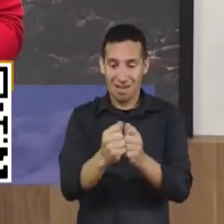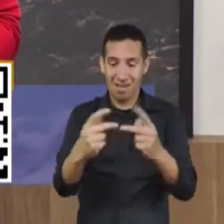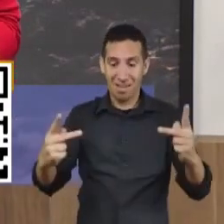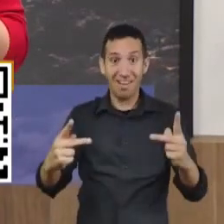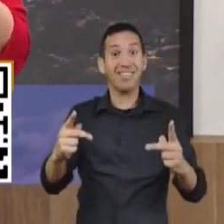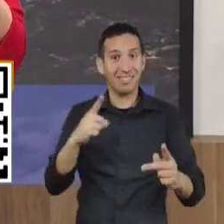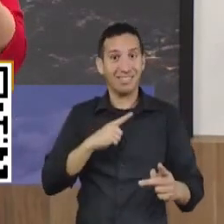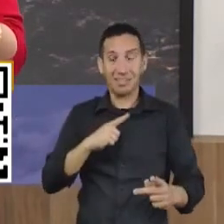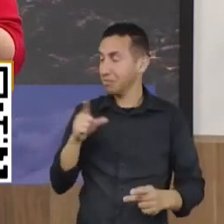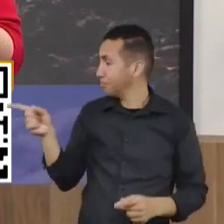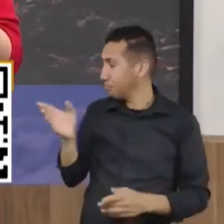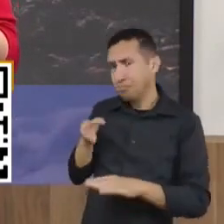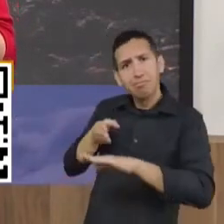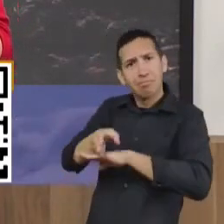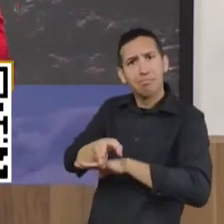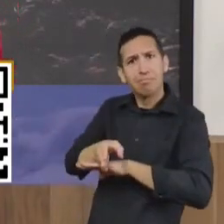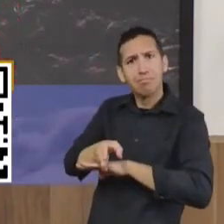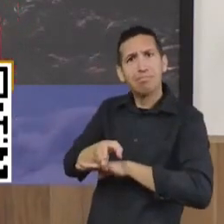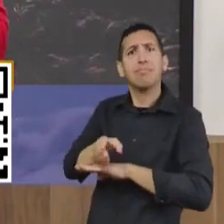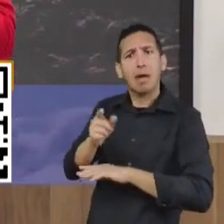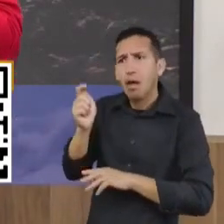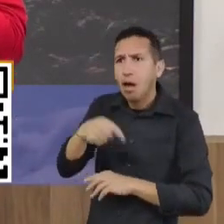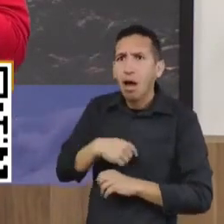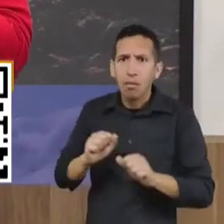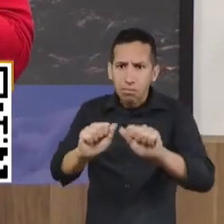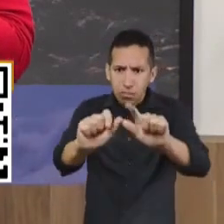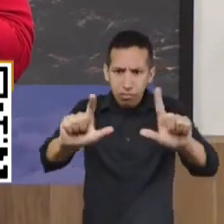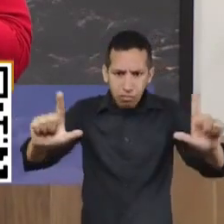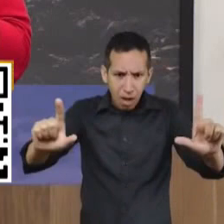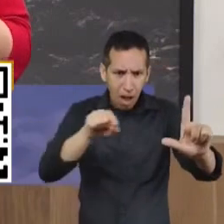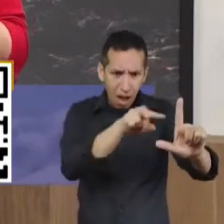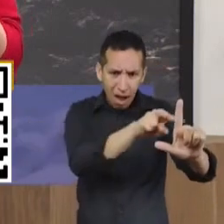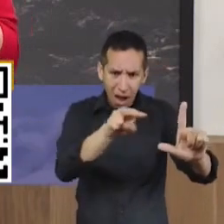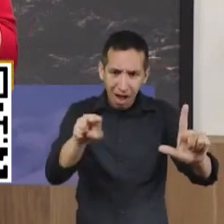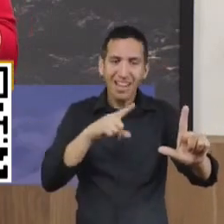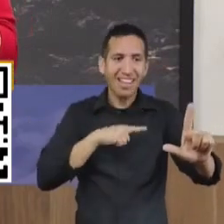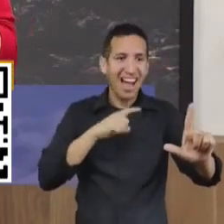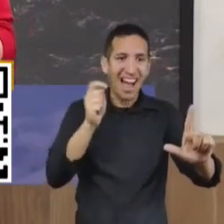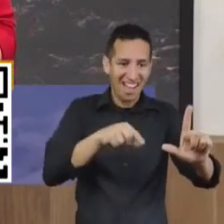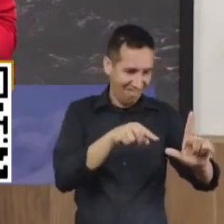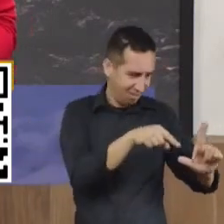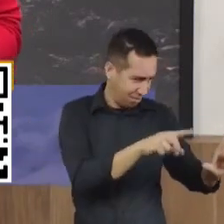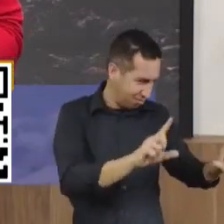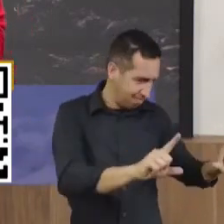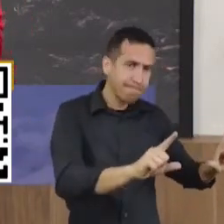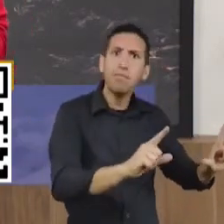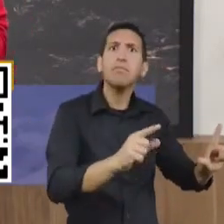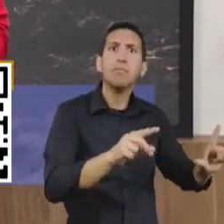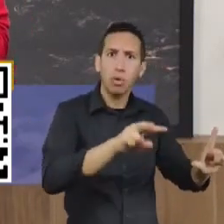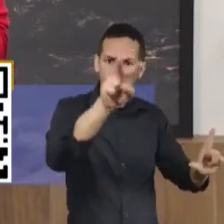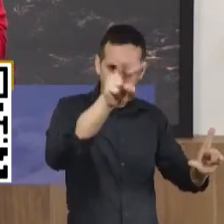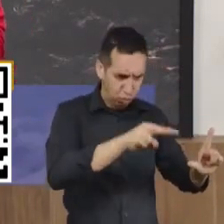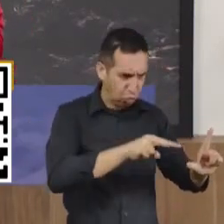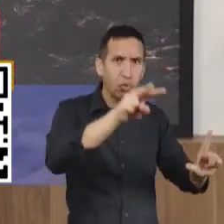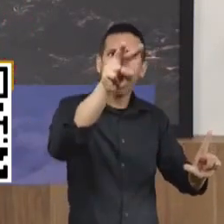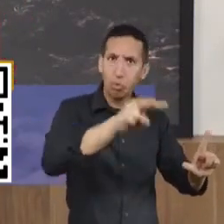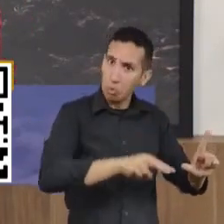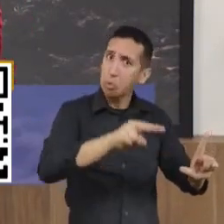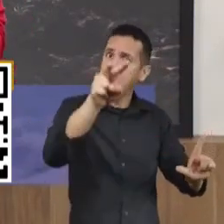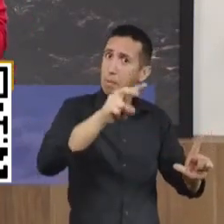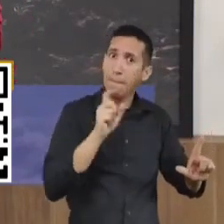tempo.com/Apocalipse ao digitar nesse site você vai ser levado diretamente para o guia de estudos Apocalipse revelações de esperança